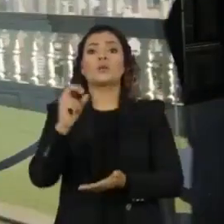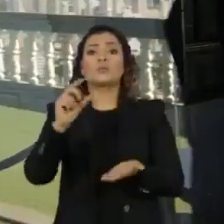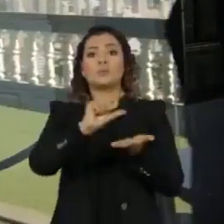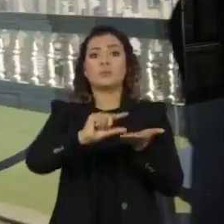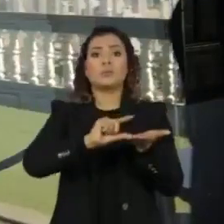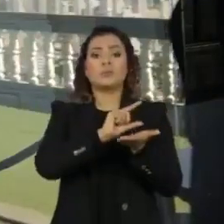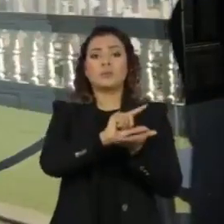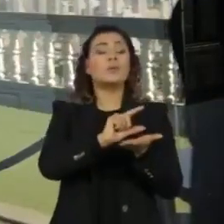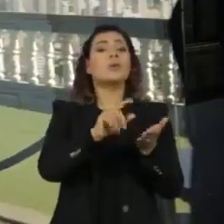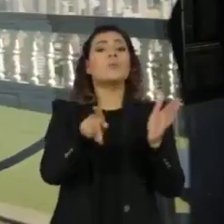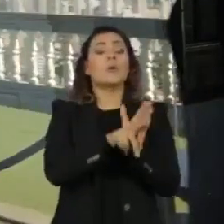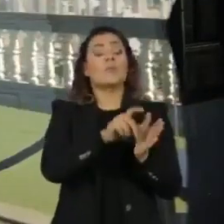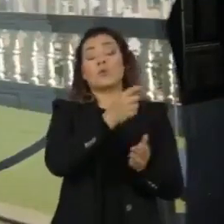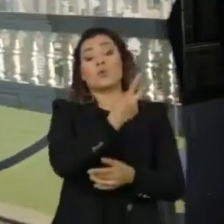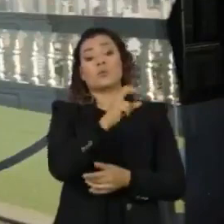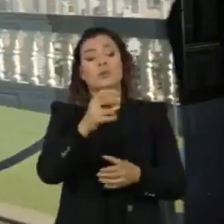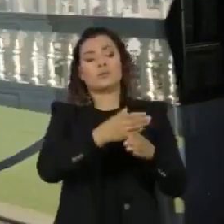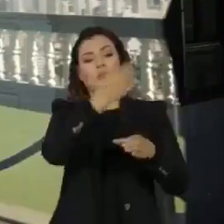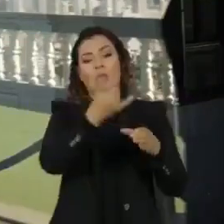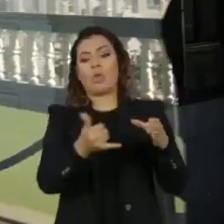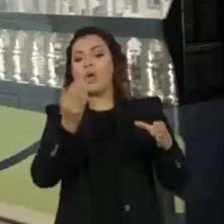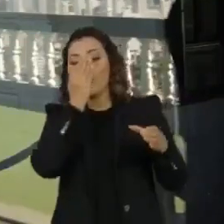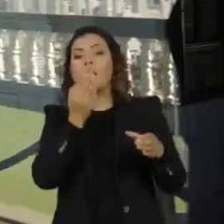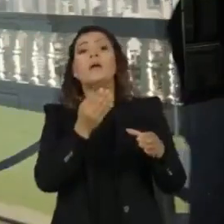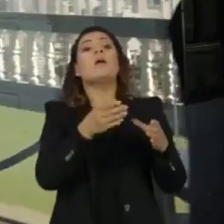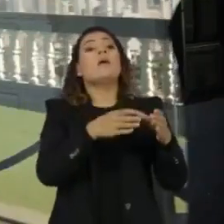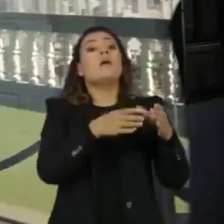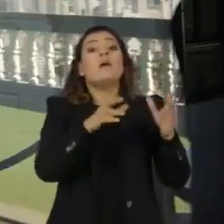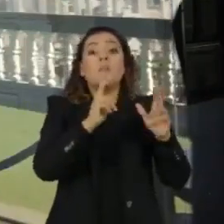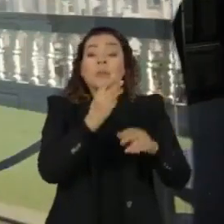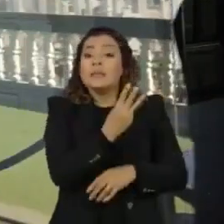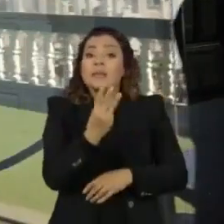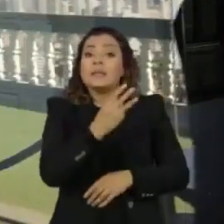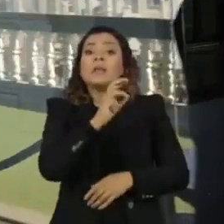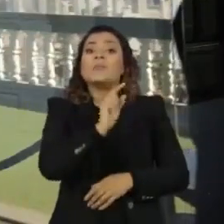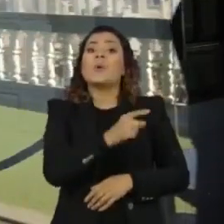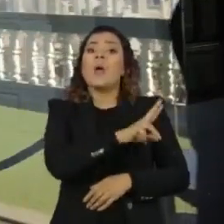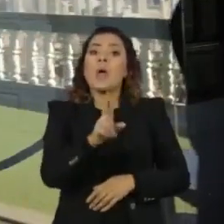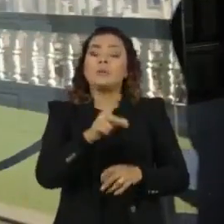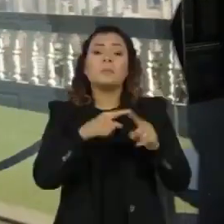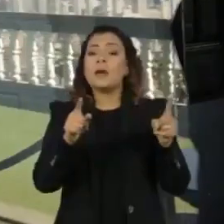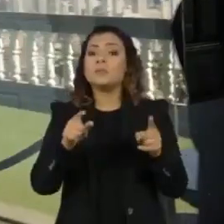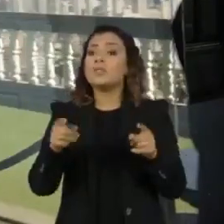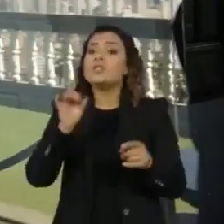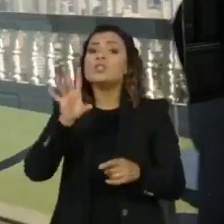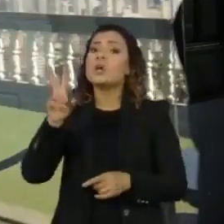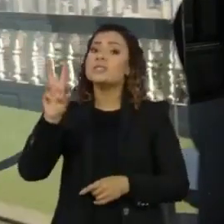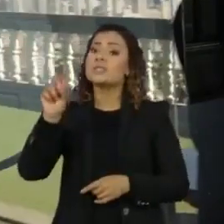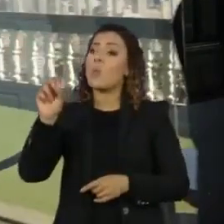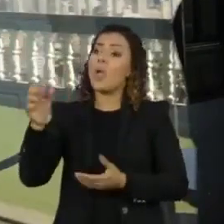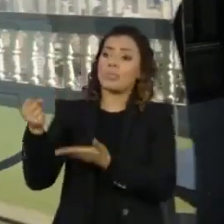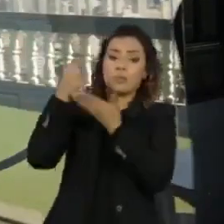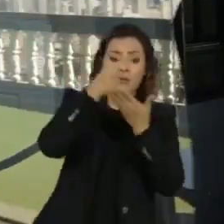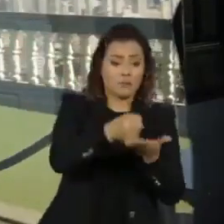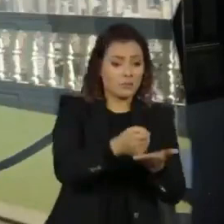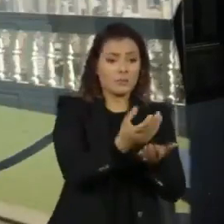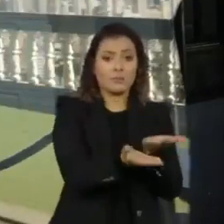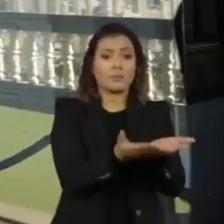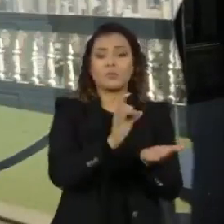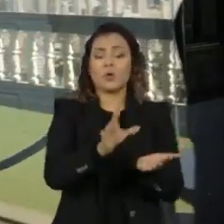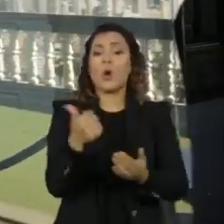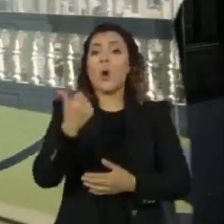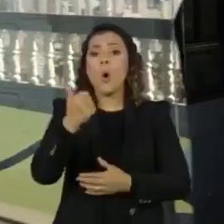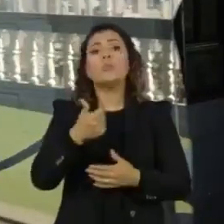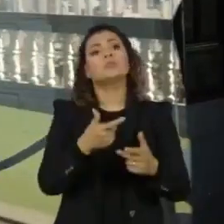respiradores no valor de R$ 33 milhões, sem licitação. Desses, só 50 chegaram ao Estado e apenas